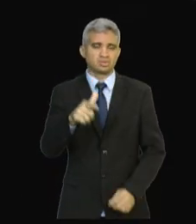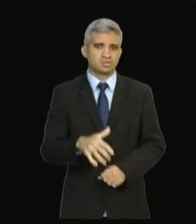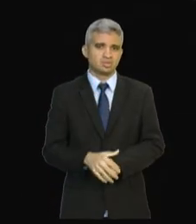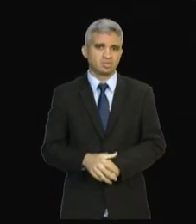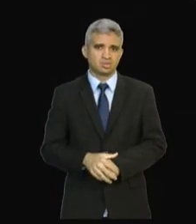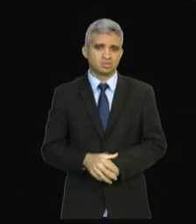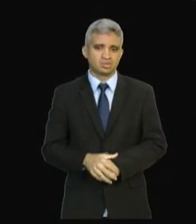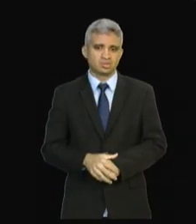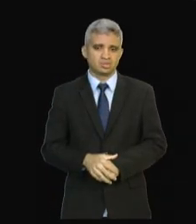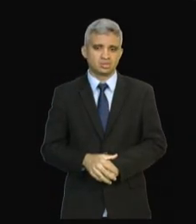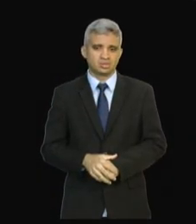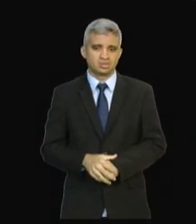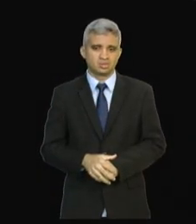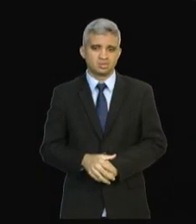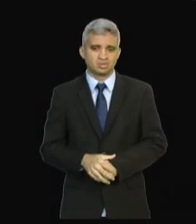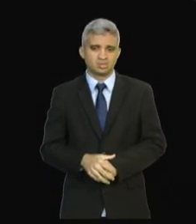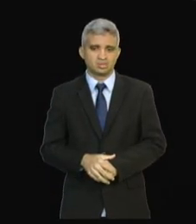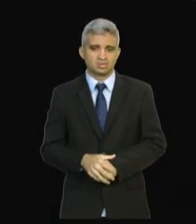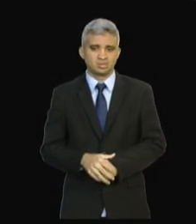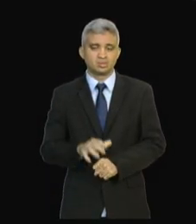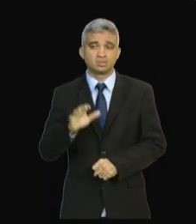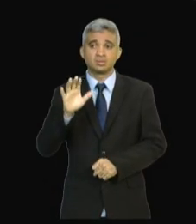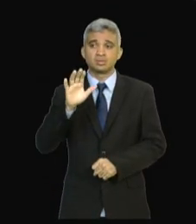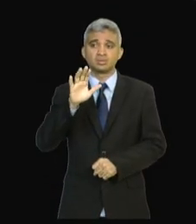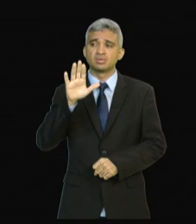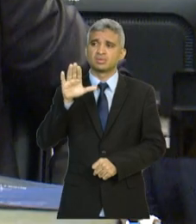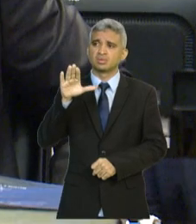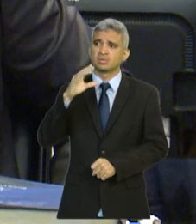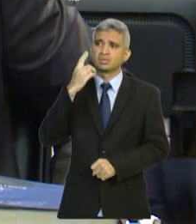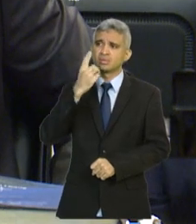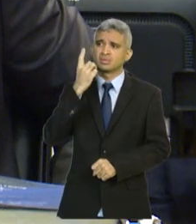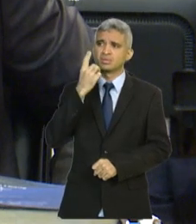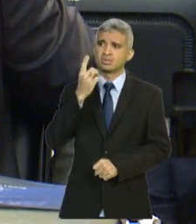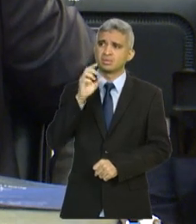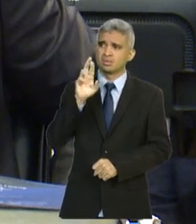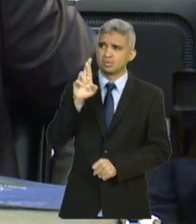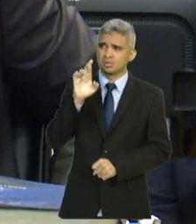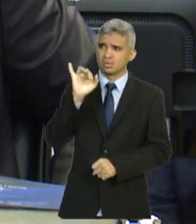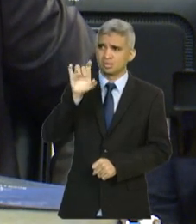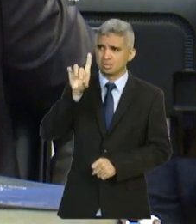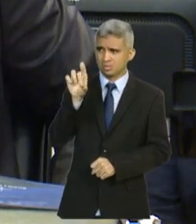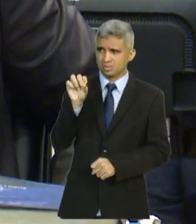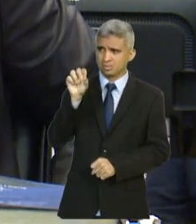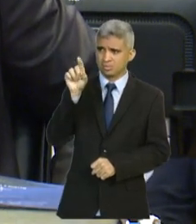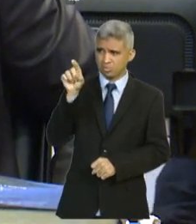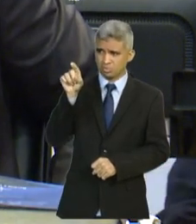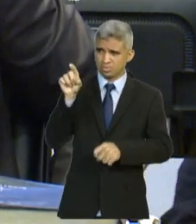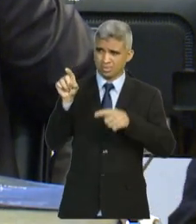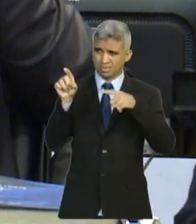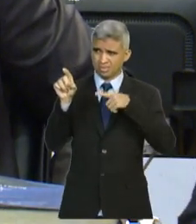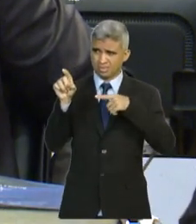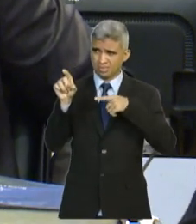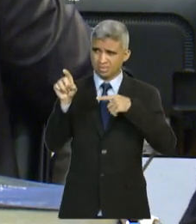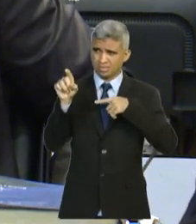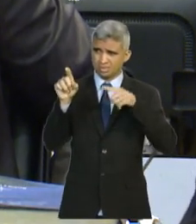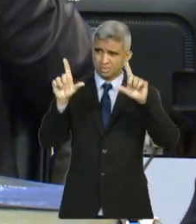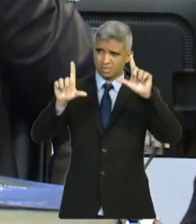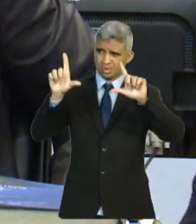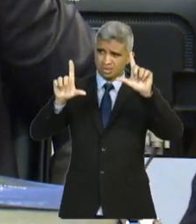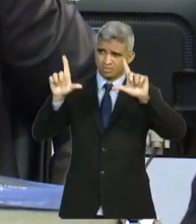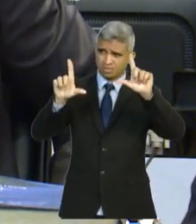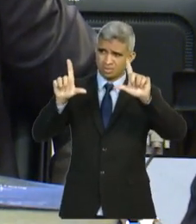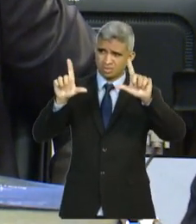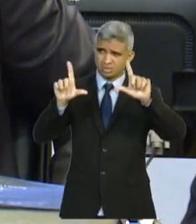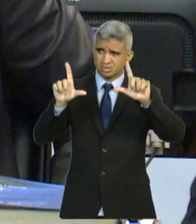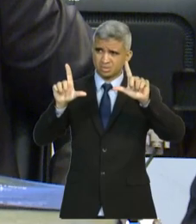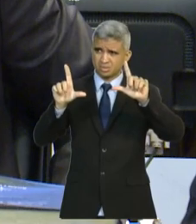comandante. Deputado Rildo, E eu. Vossa Excelência está com Oi. alguma TV ou equipamento ligado além do seu? Não, Não? não,